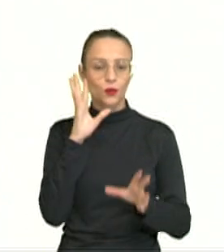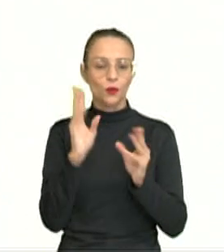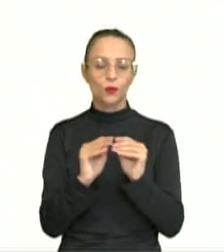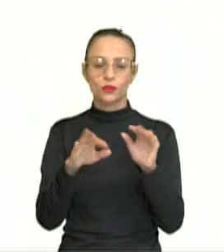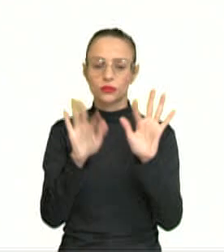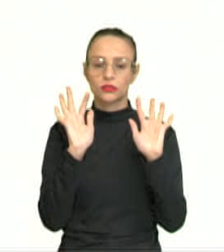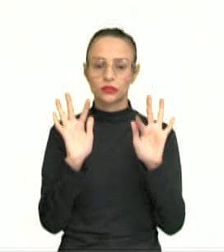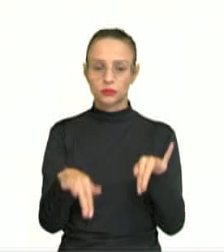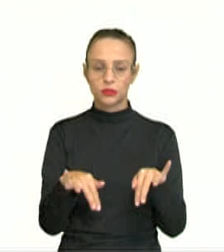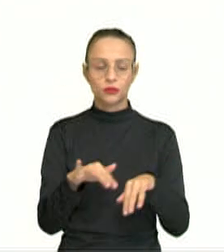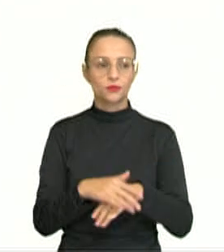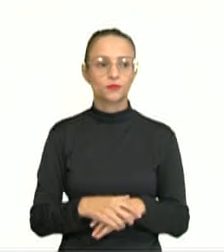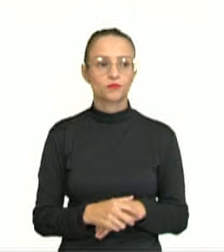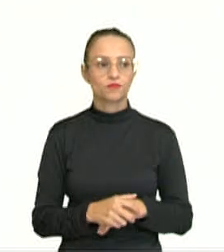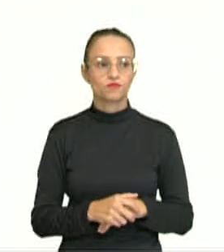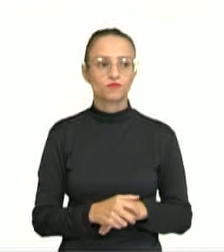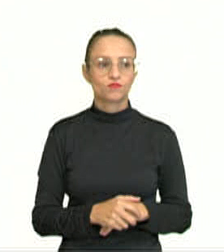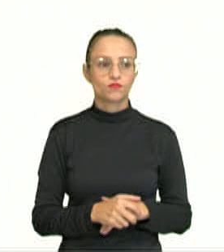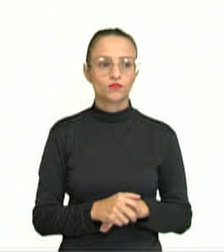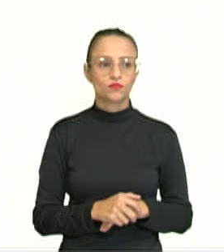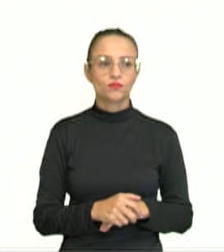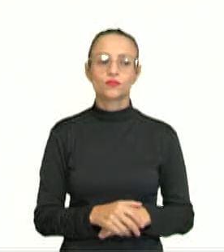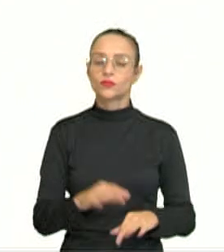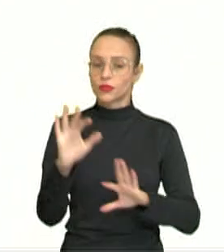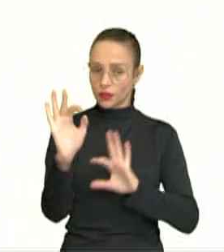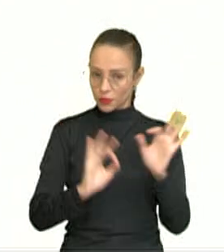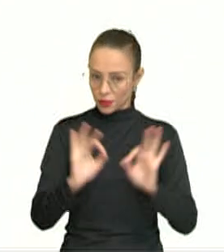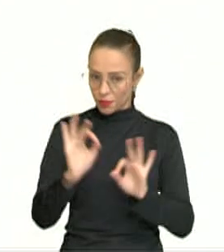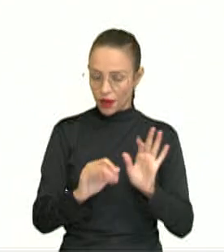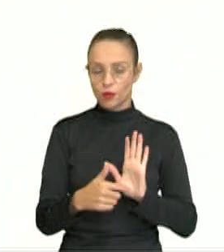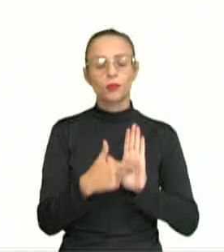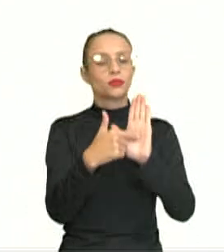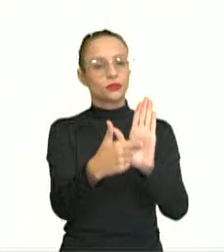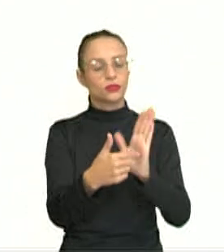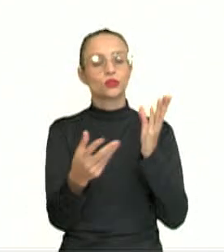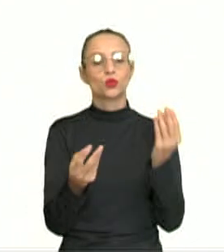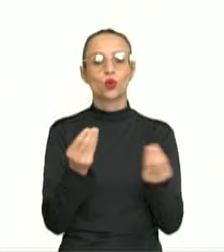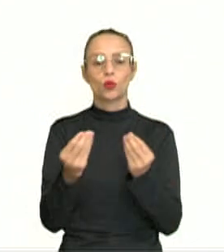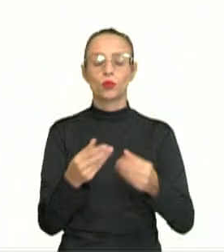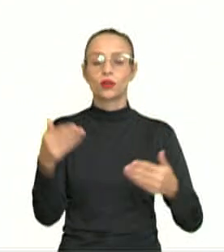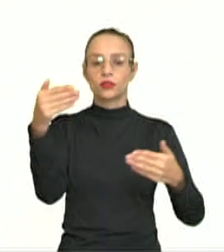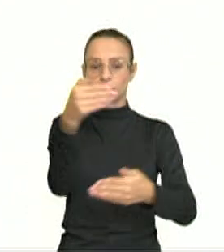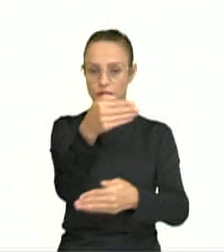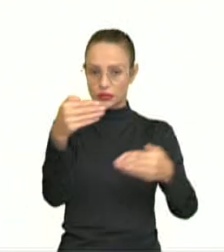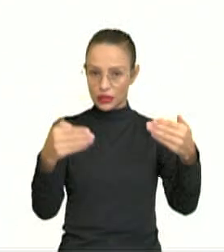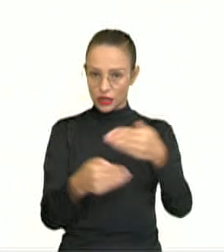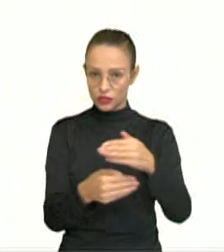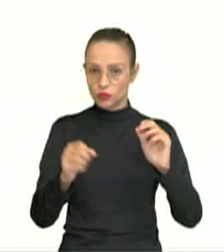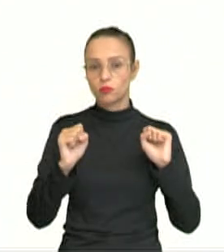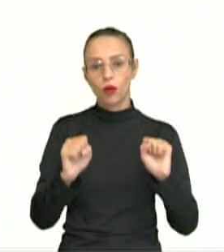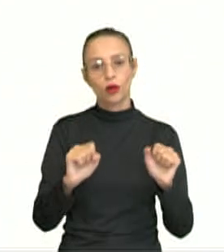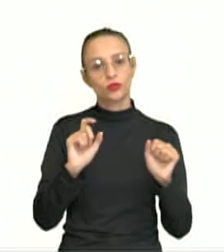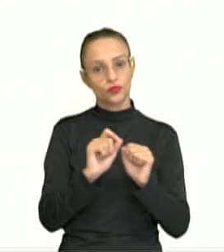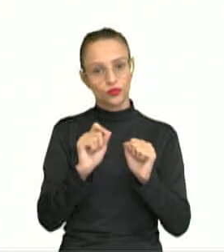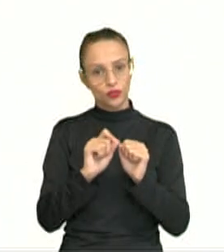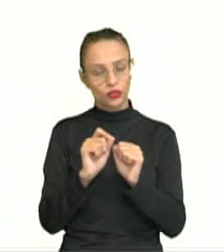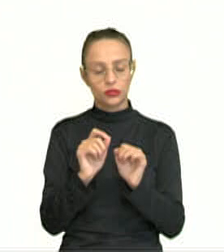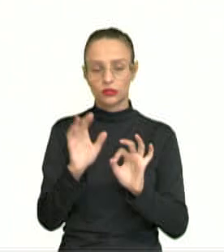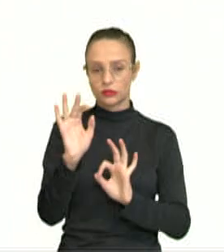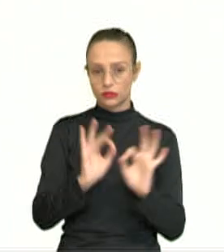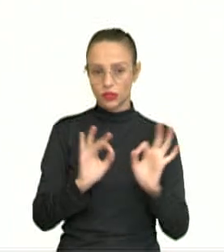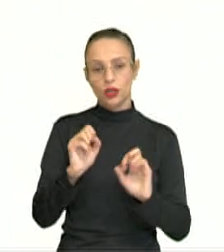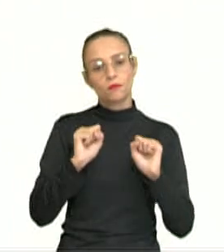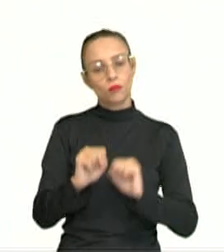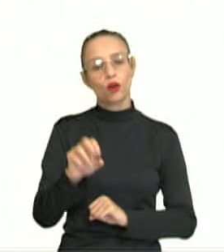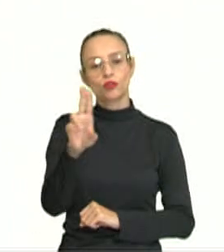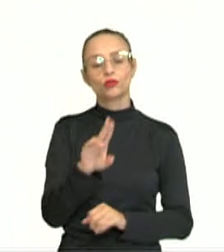conclusão e encerramento. Vamos ver. Preparo da apresentação. Slides, você pode fazer slides, você pode utilizar o